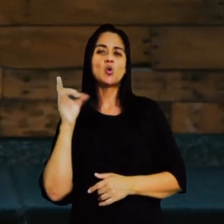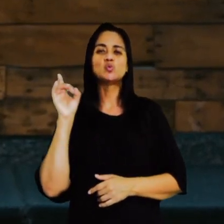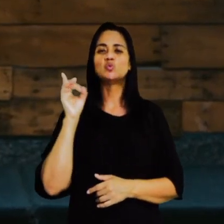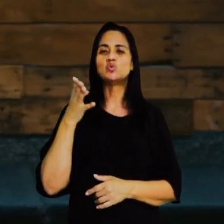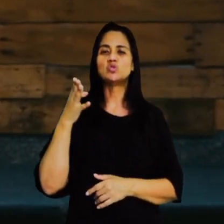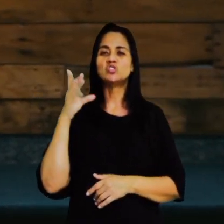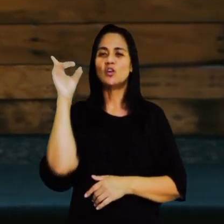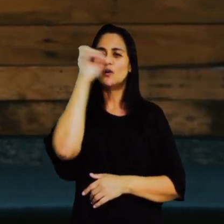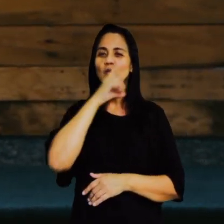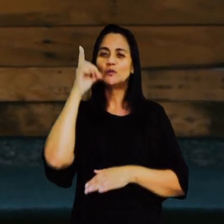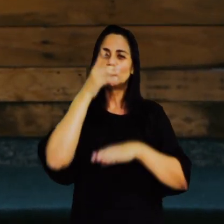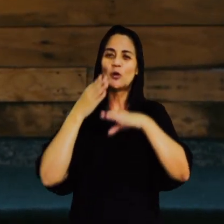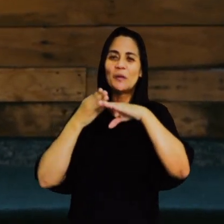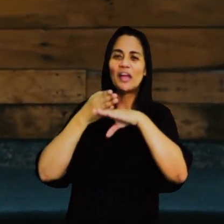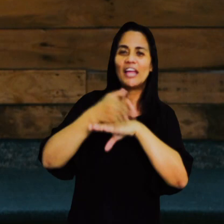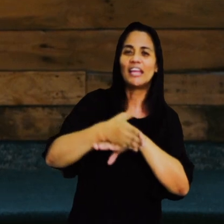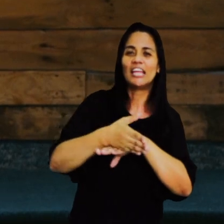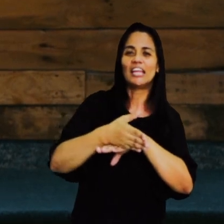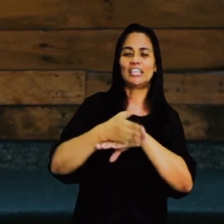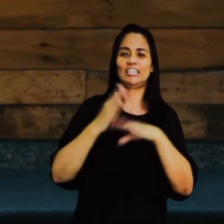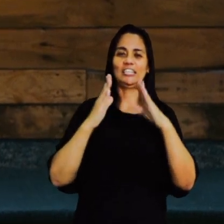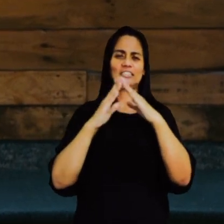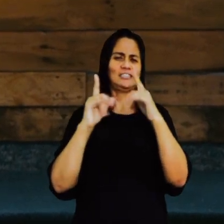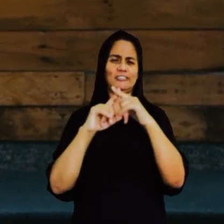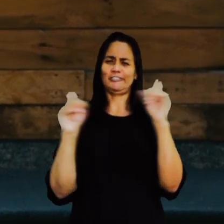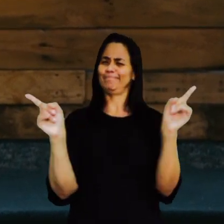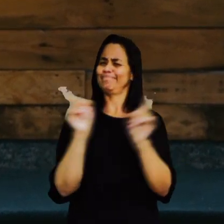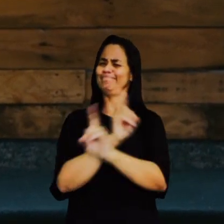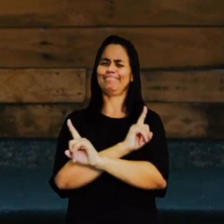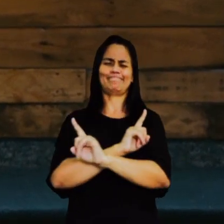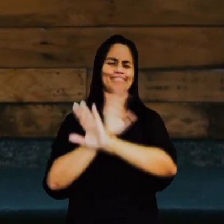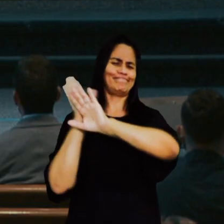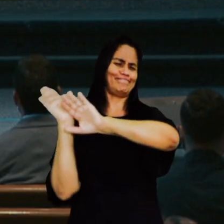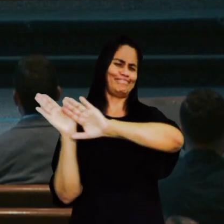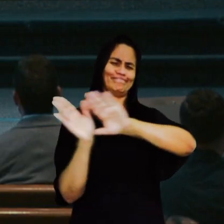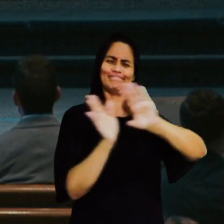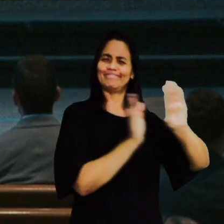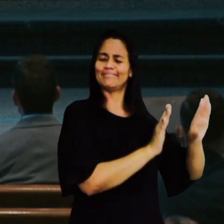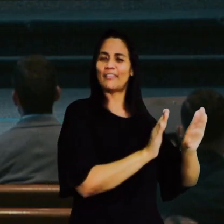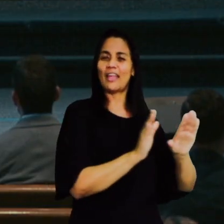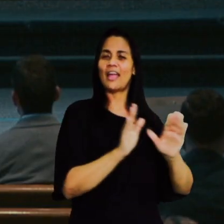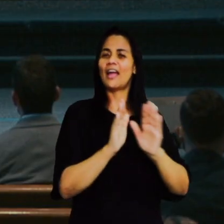fé. A Bíblia fala que o justo